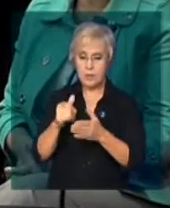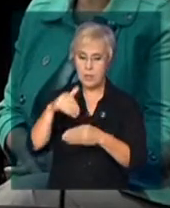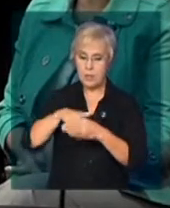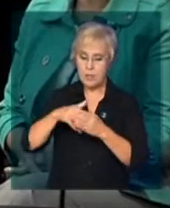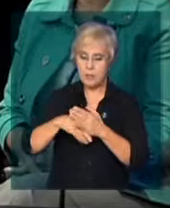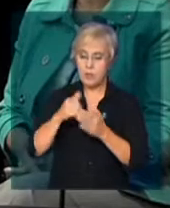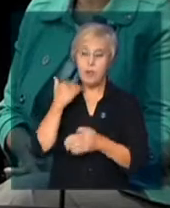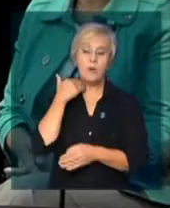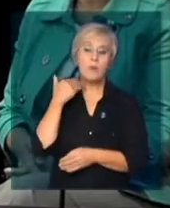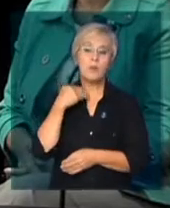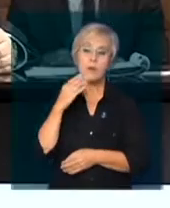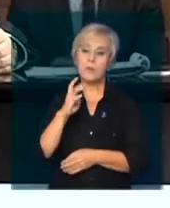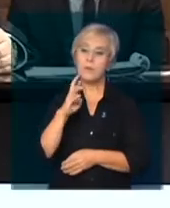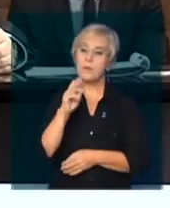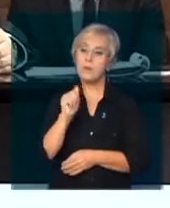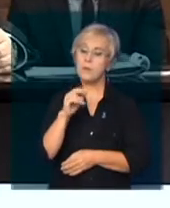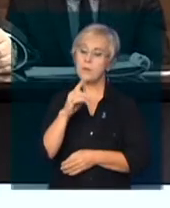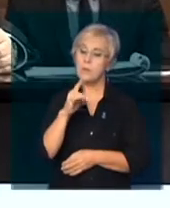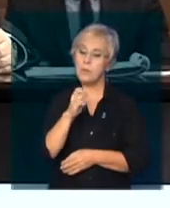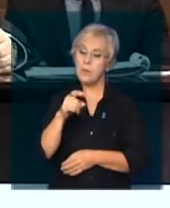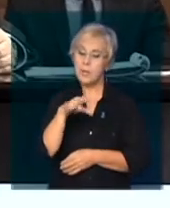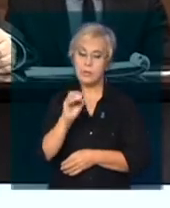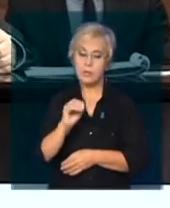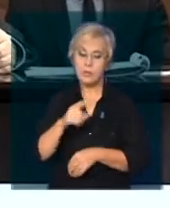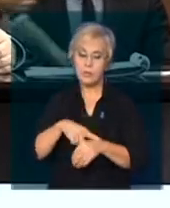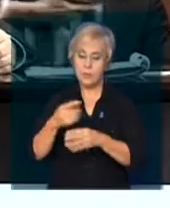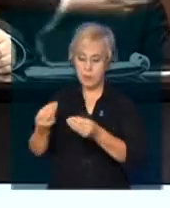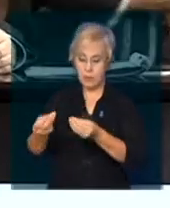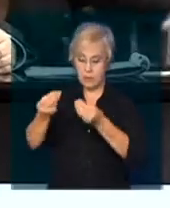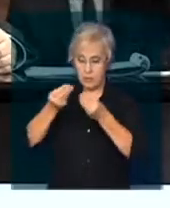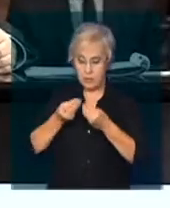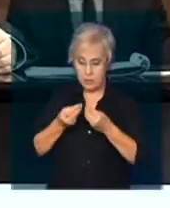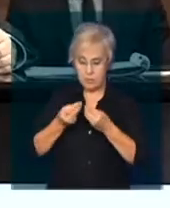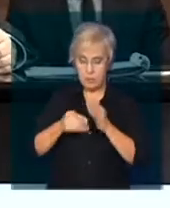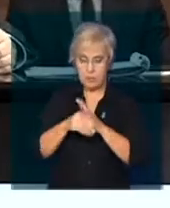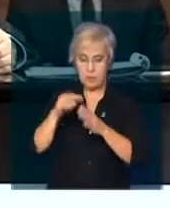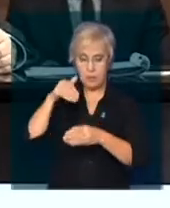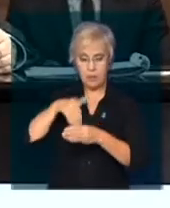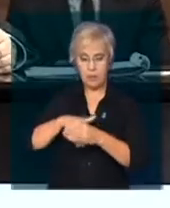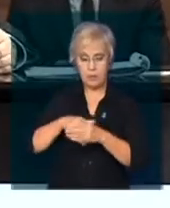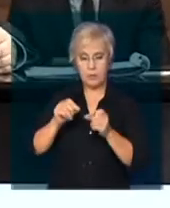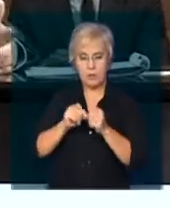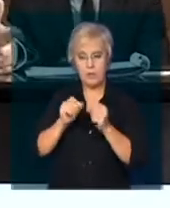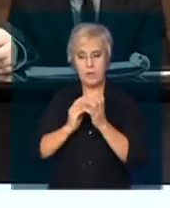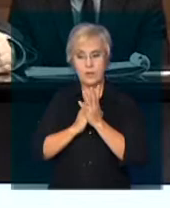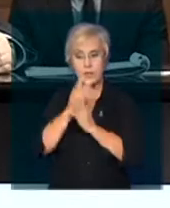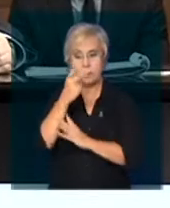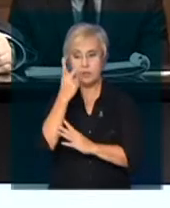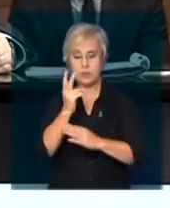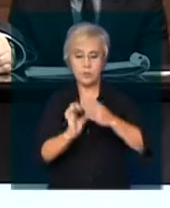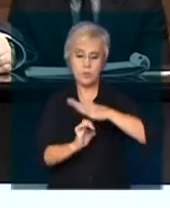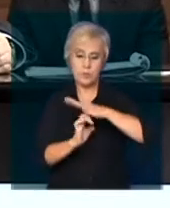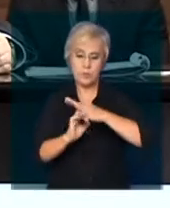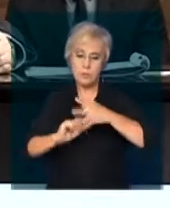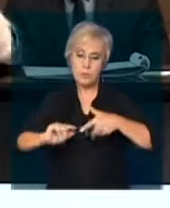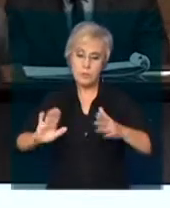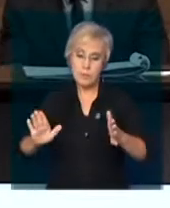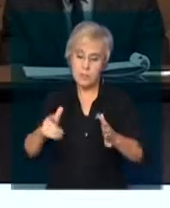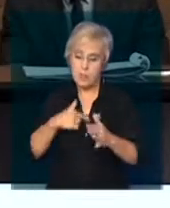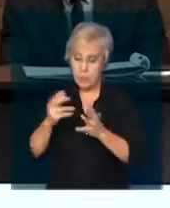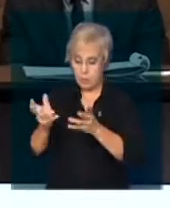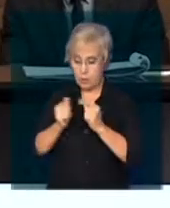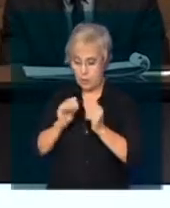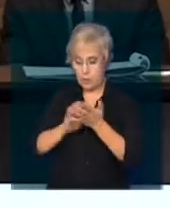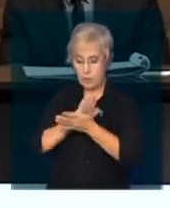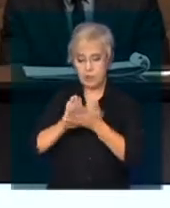Banco Bradesco, quando fez a doação eleitoral, o fez por duas de suas empresas. Então, eu não recebi nenhuma